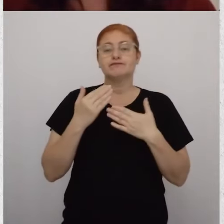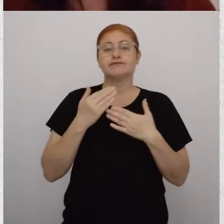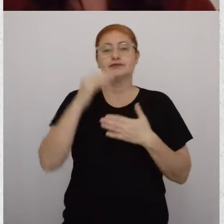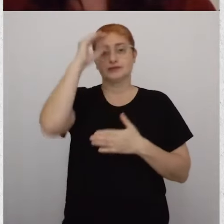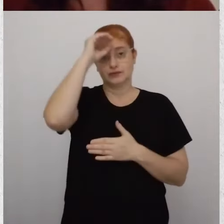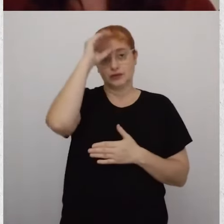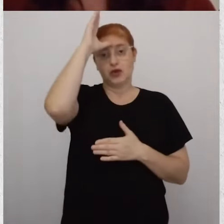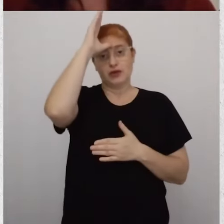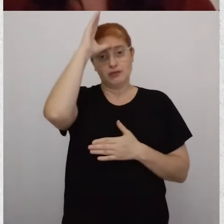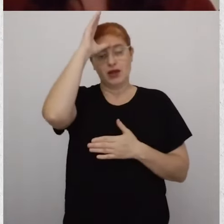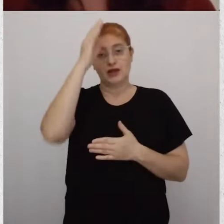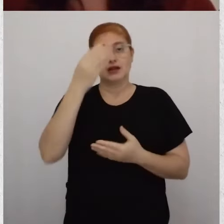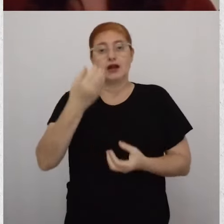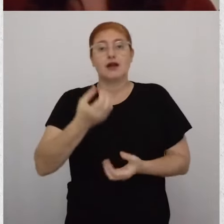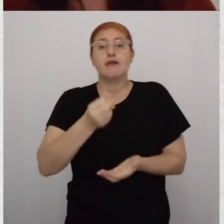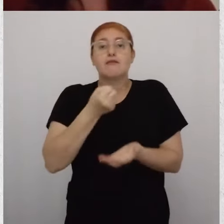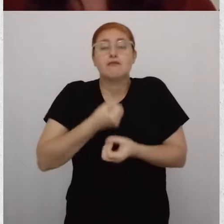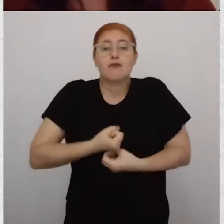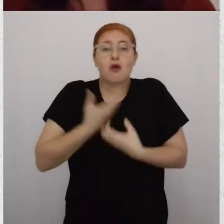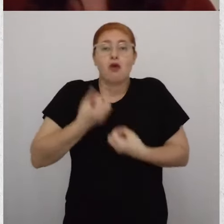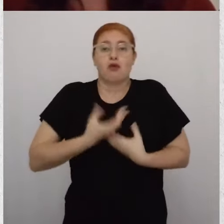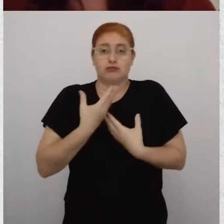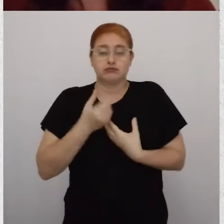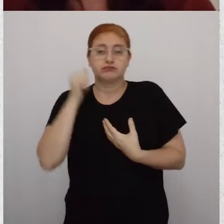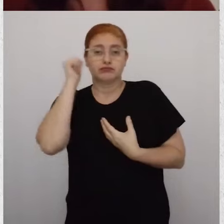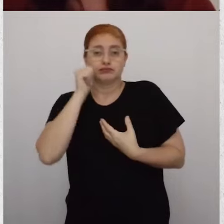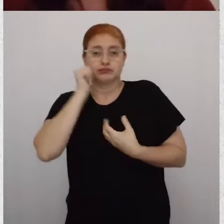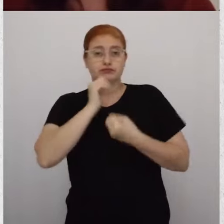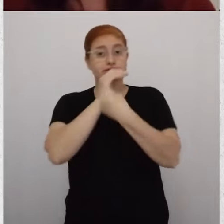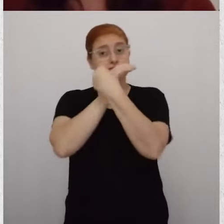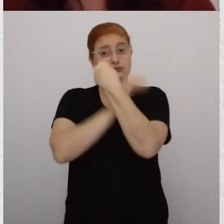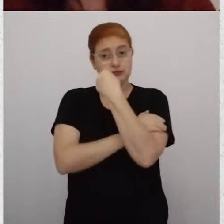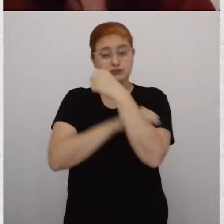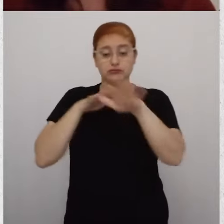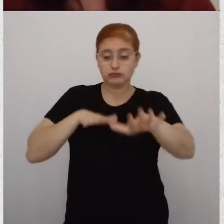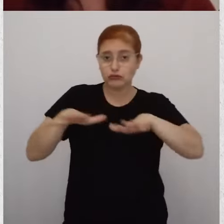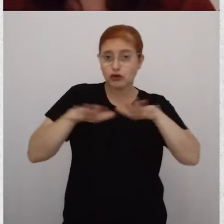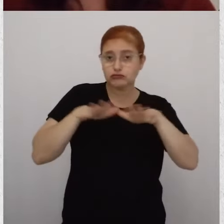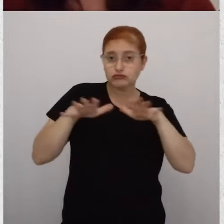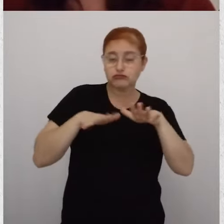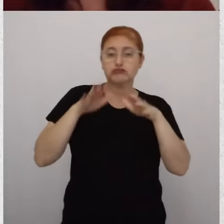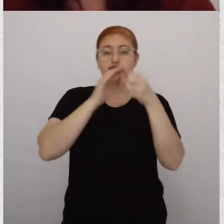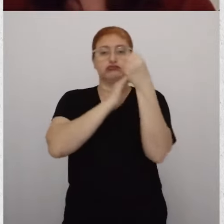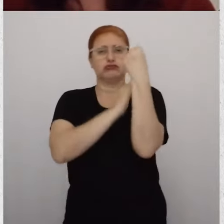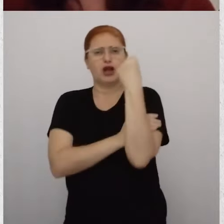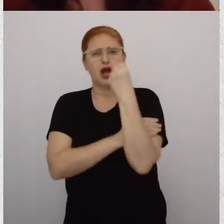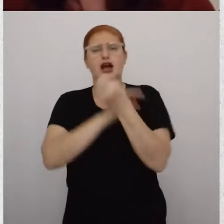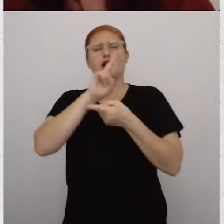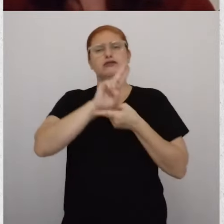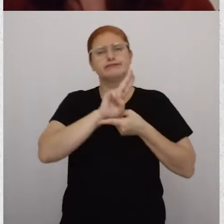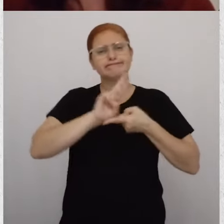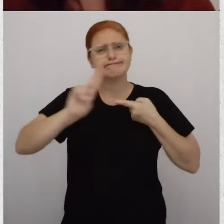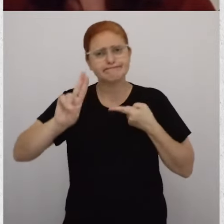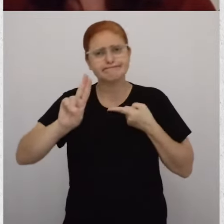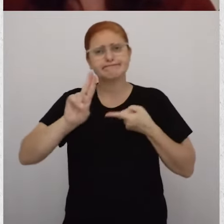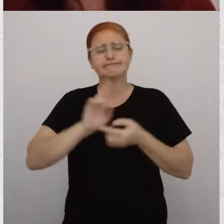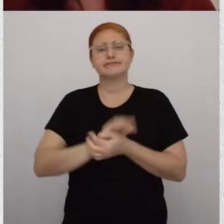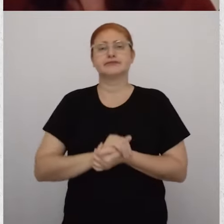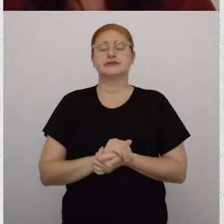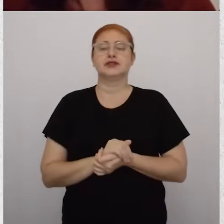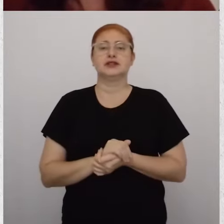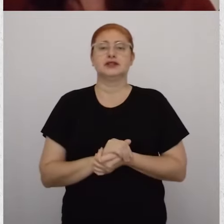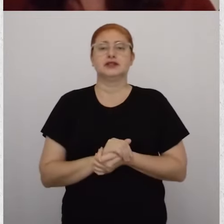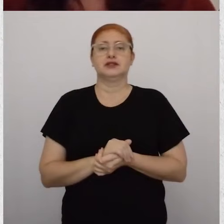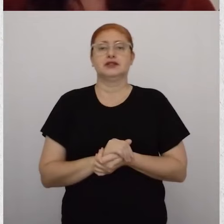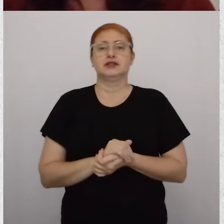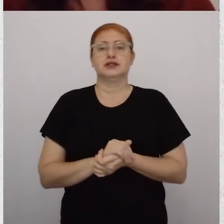conhecimentos produzidos por feministas do movimento feminista, na universidade. No caso